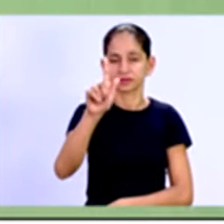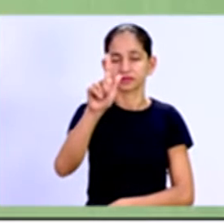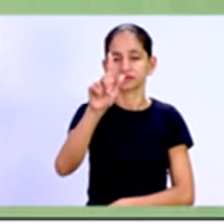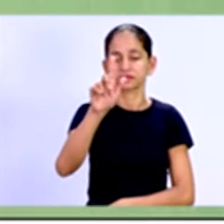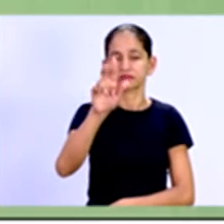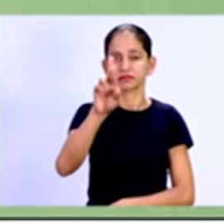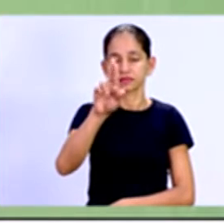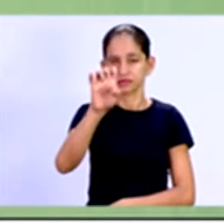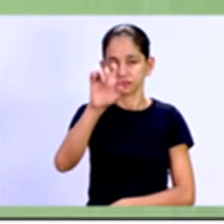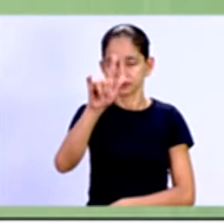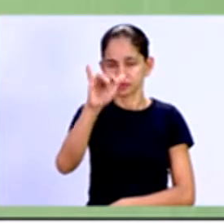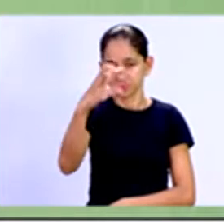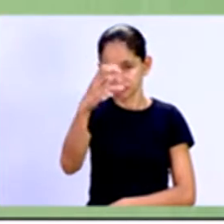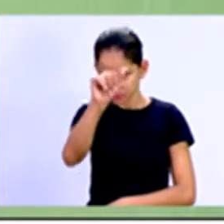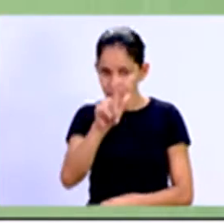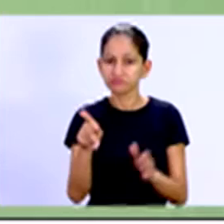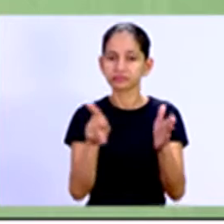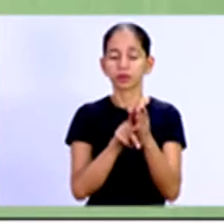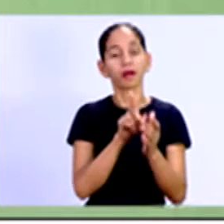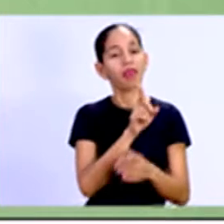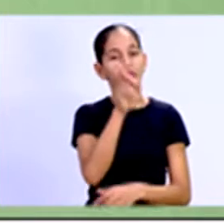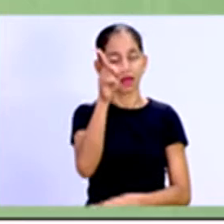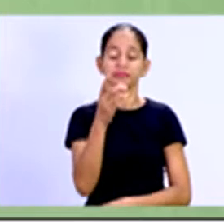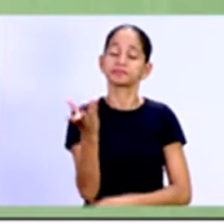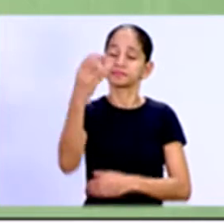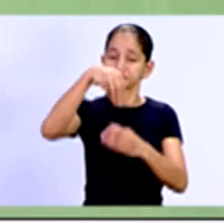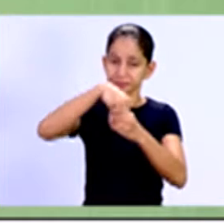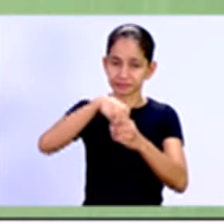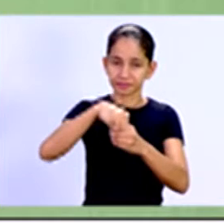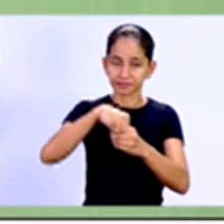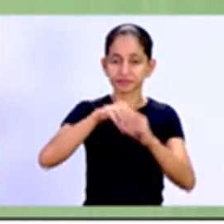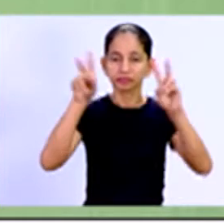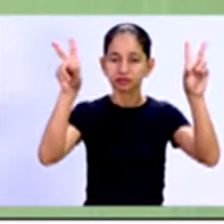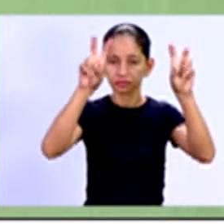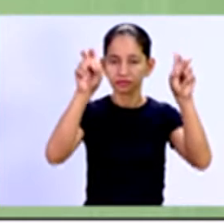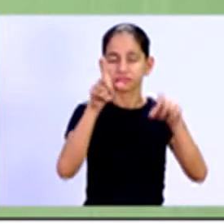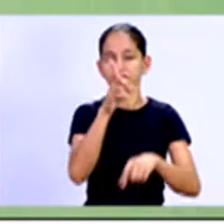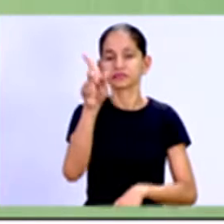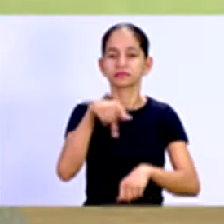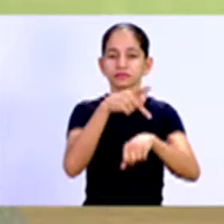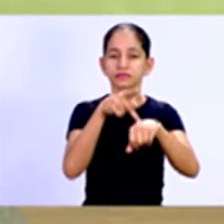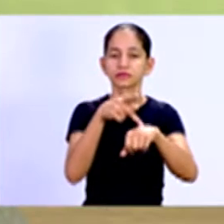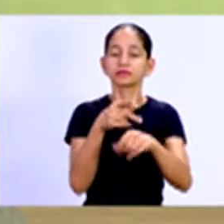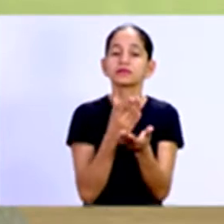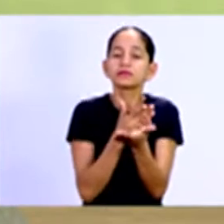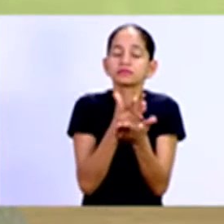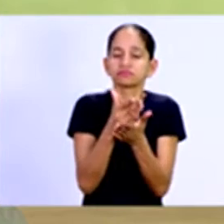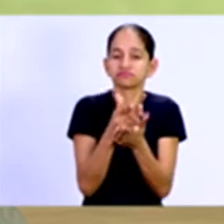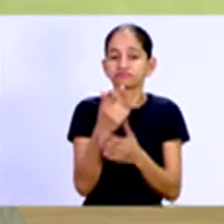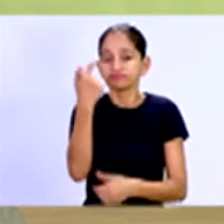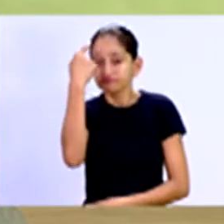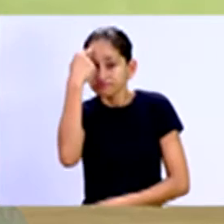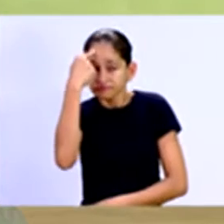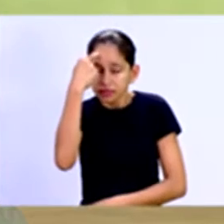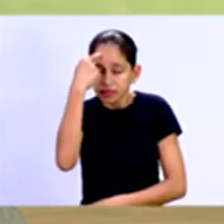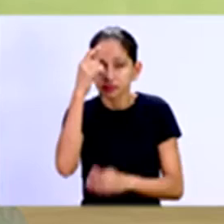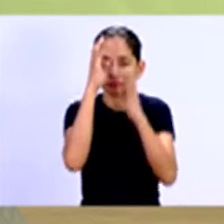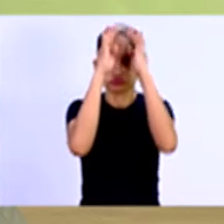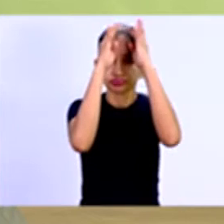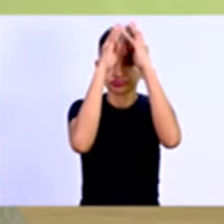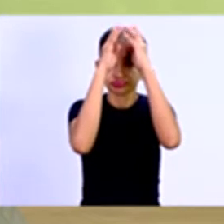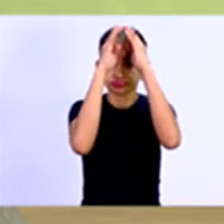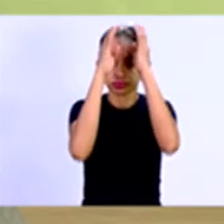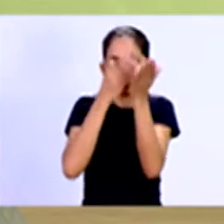ou a ética grega. Isso. Dentro dessa perspectiva, a ética racionalista é o que nós